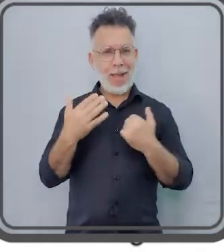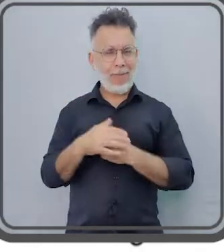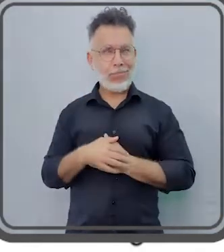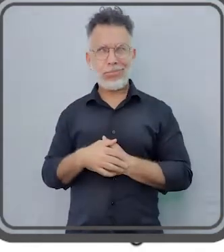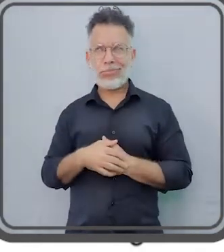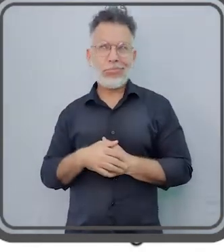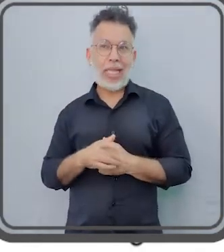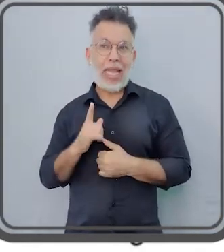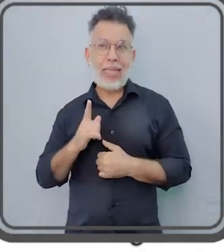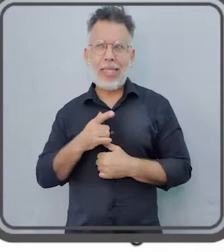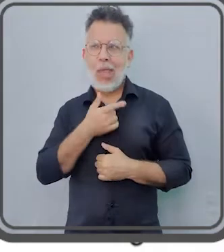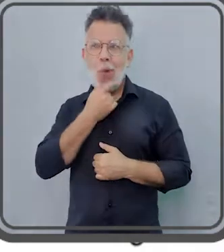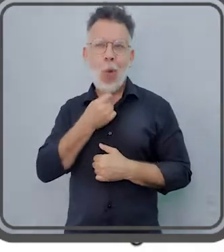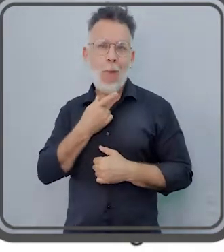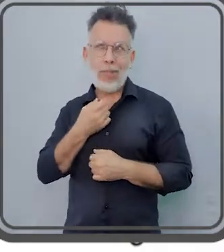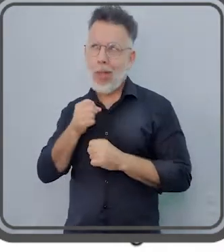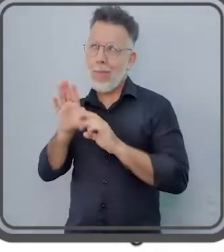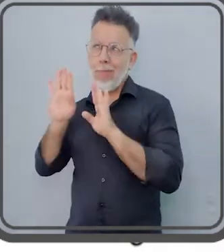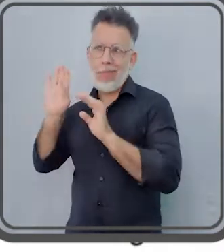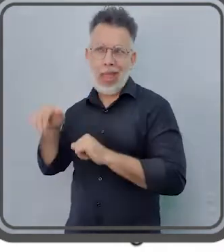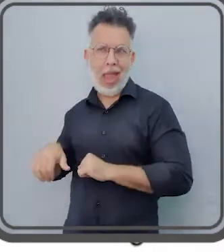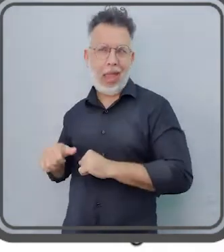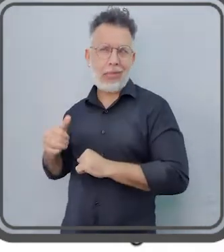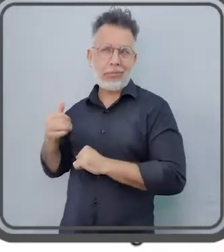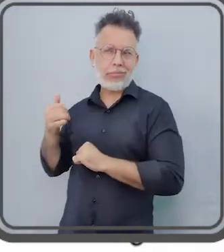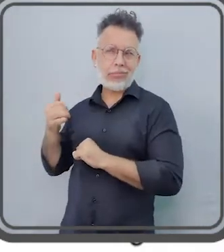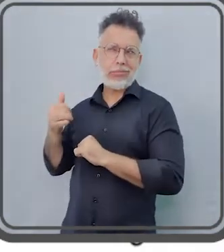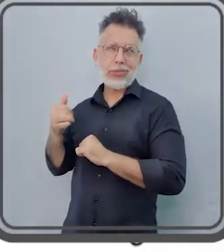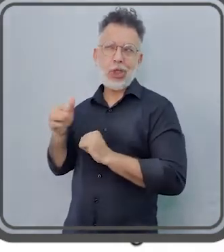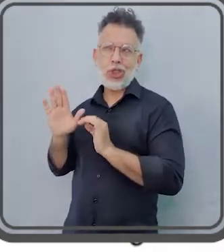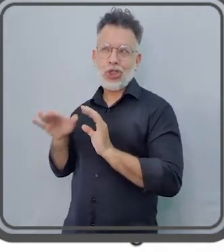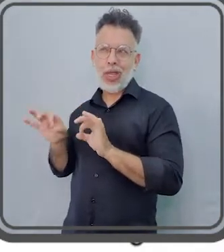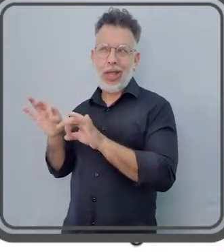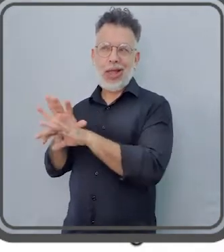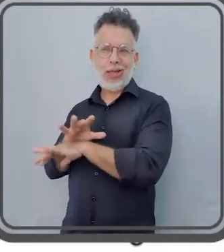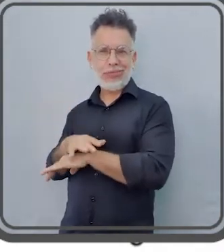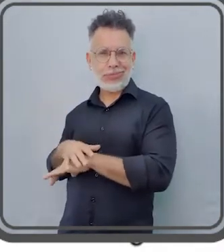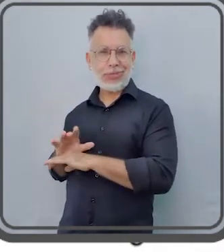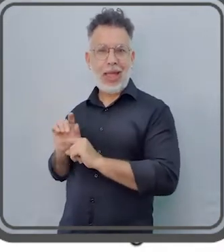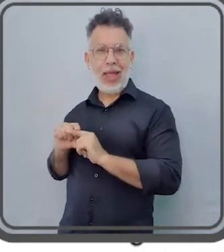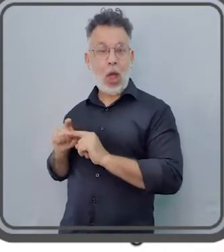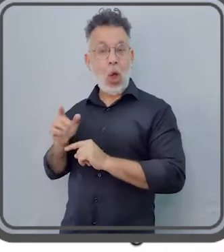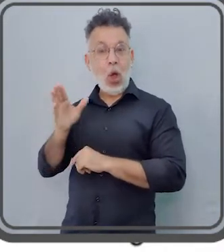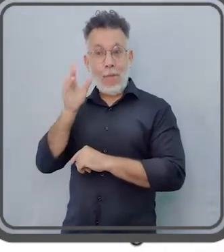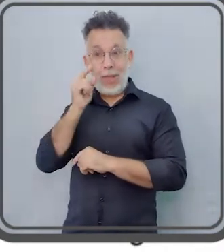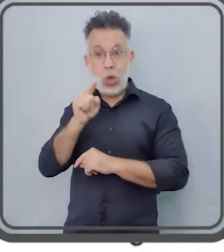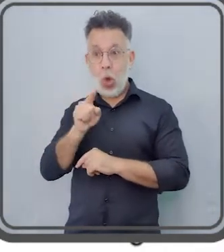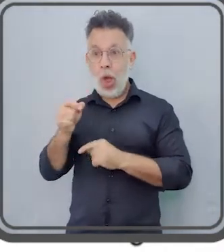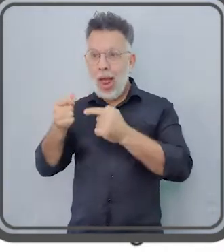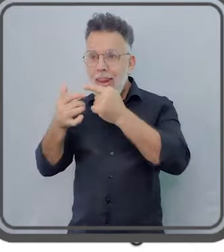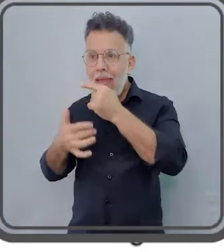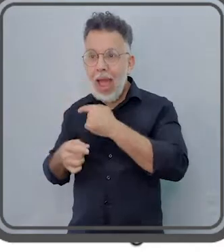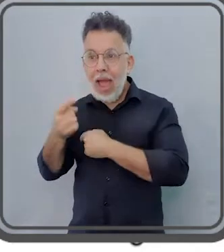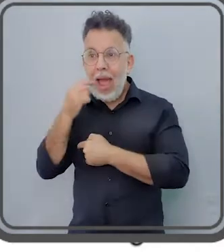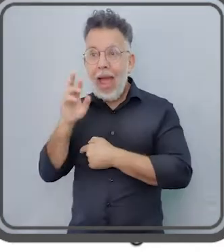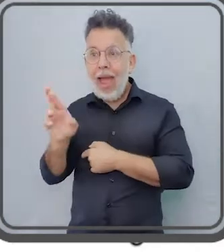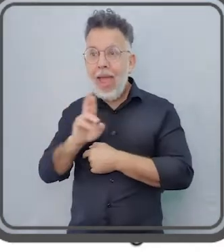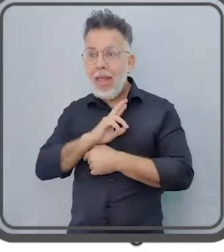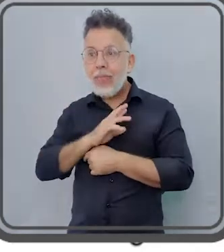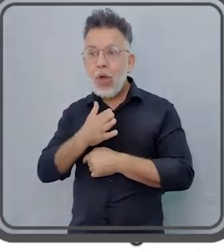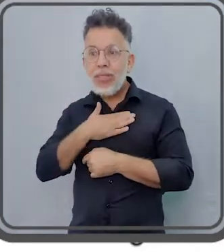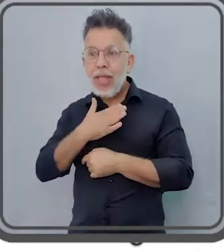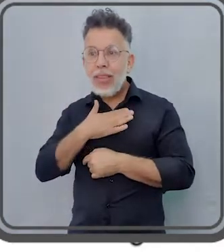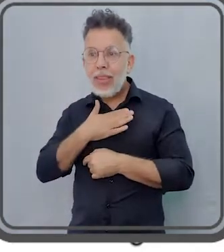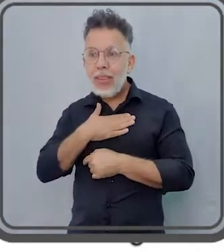bem resolvidos. E aí você já explorou isso, é até curioso, porque olha o que a resposta já da minha provocação, eu pergunto.